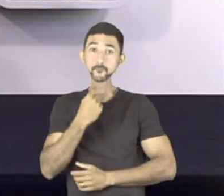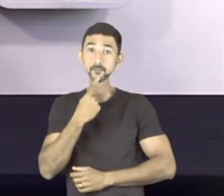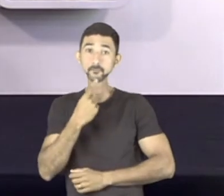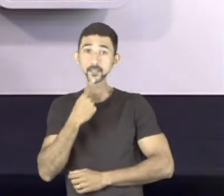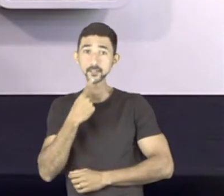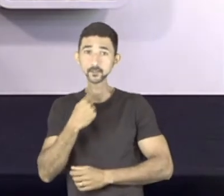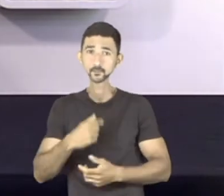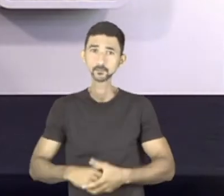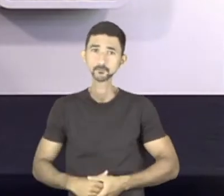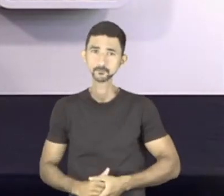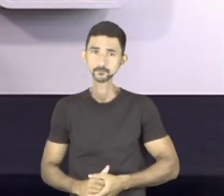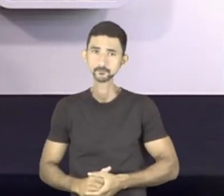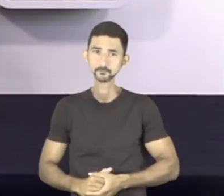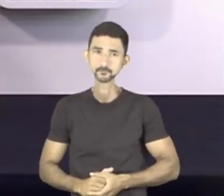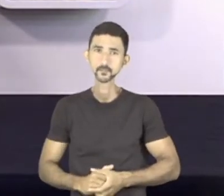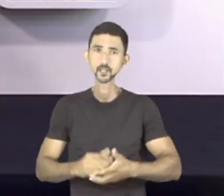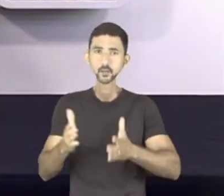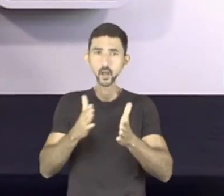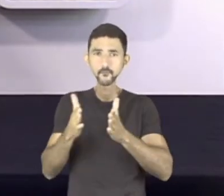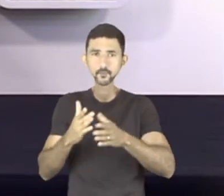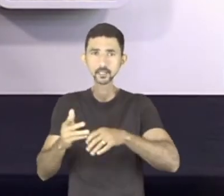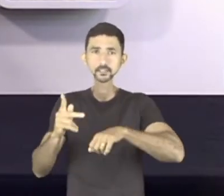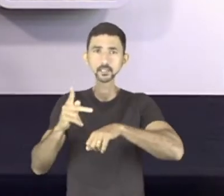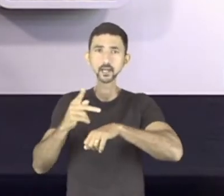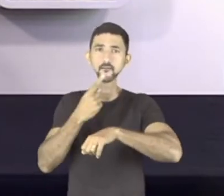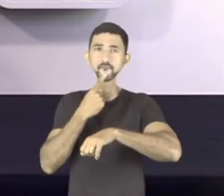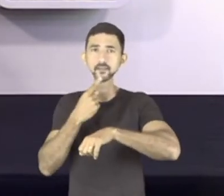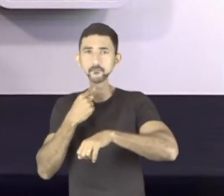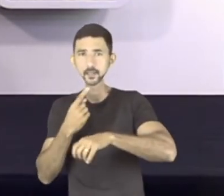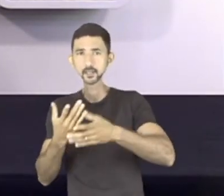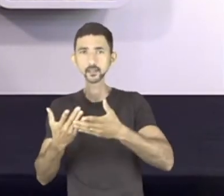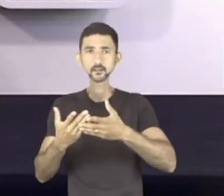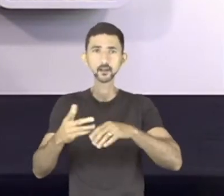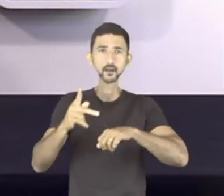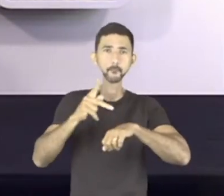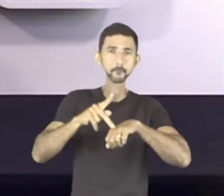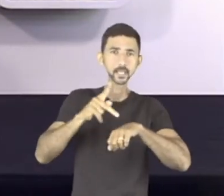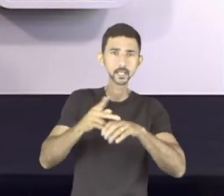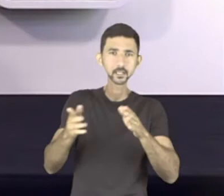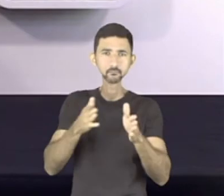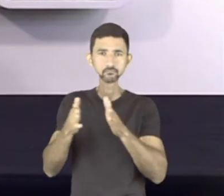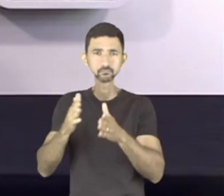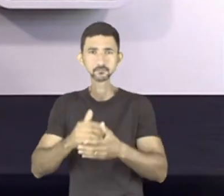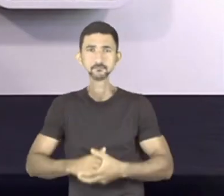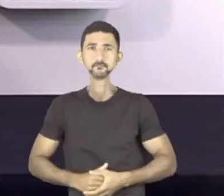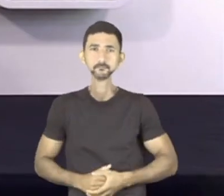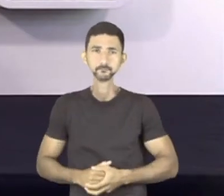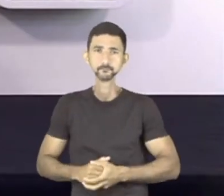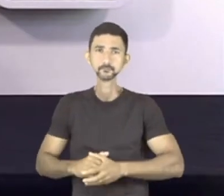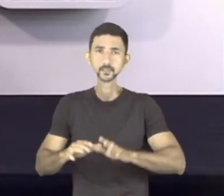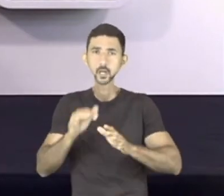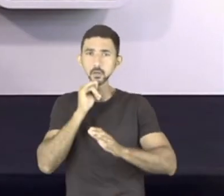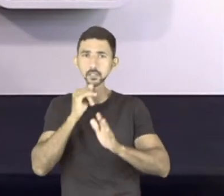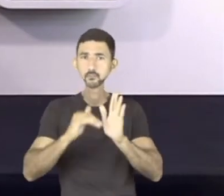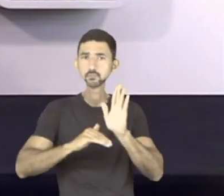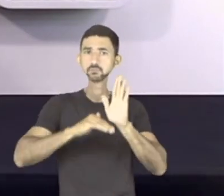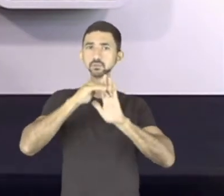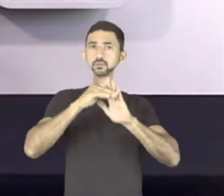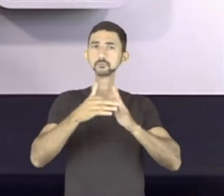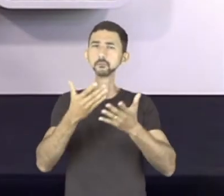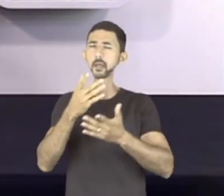com ponta preta. O faixa vermelha e o faixa vermelha com ponta preta são espécies ali